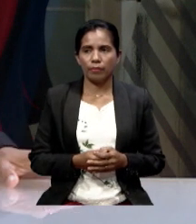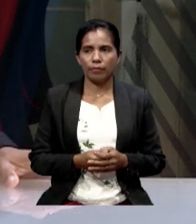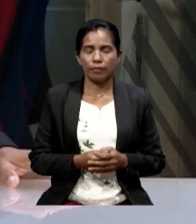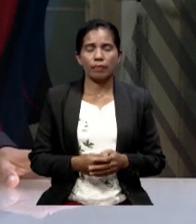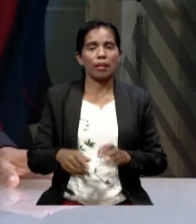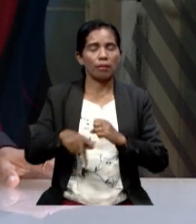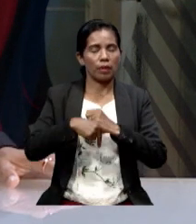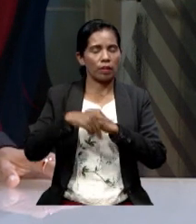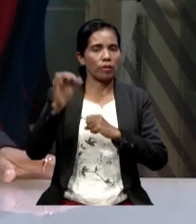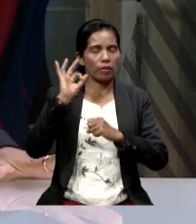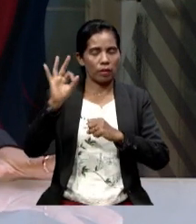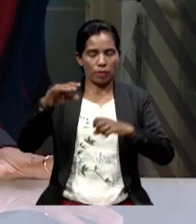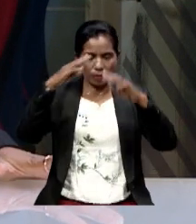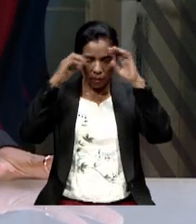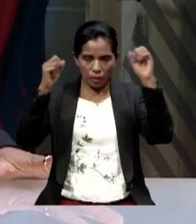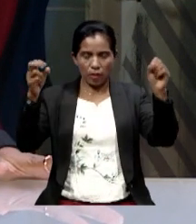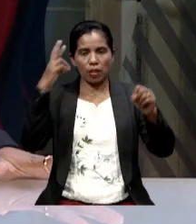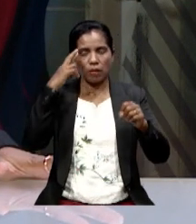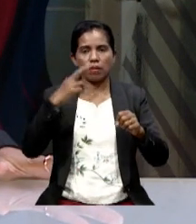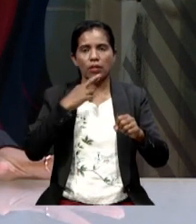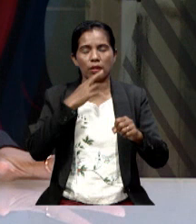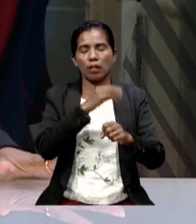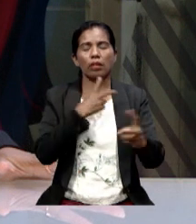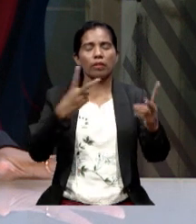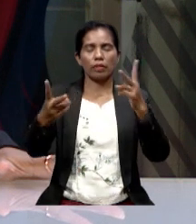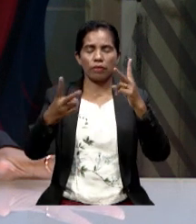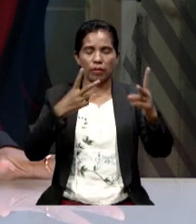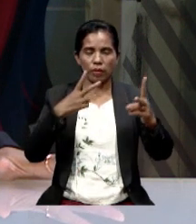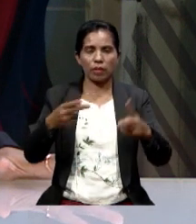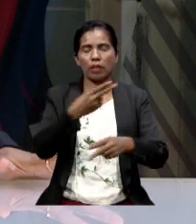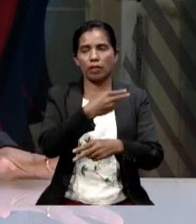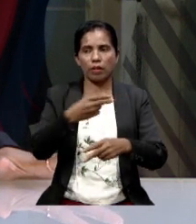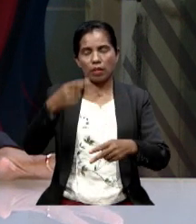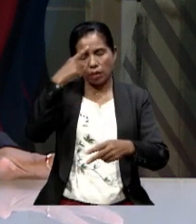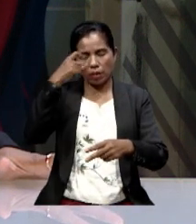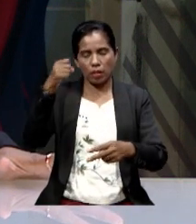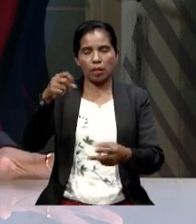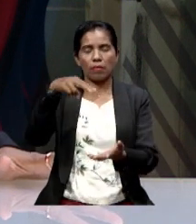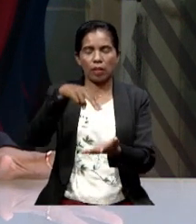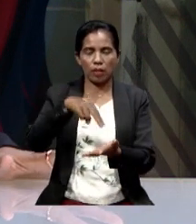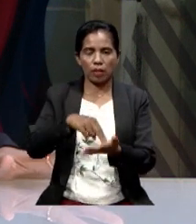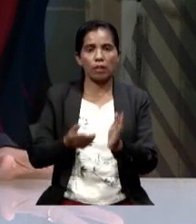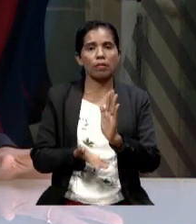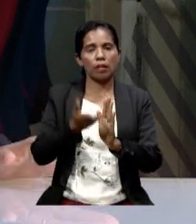Fertalem autoriza o Presidente da República, Zé Ramos Horta, a visita para a Indonésia, Tamba, Tau, Ásia e Interesse Nacional.